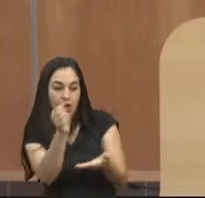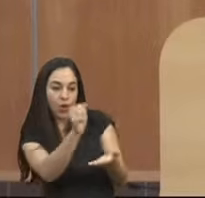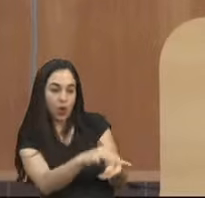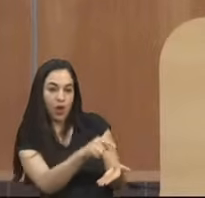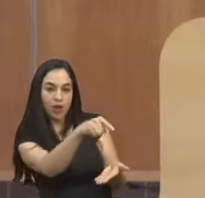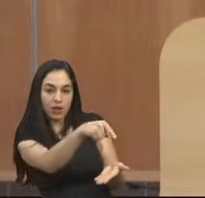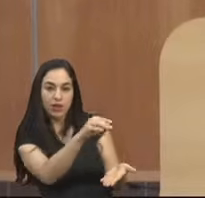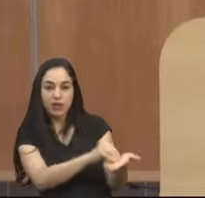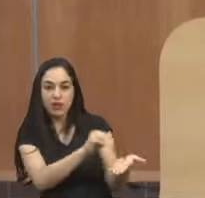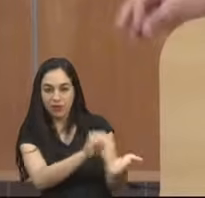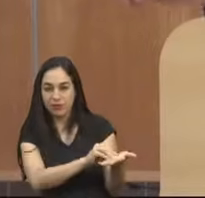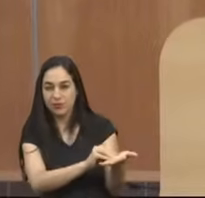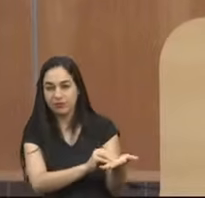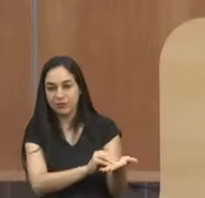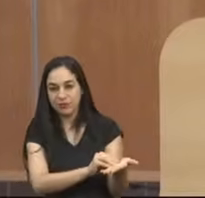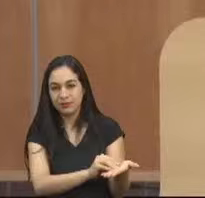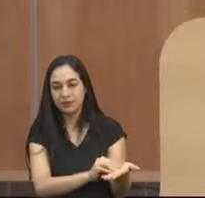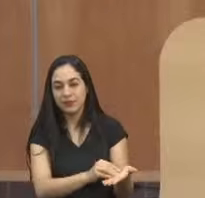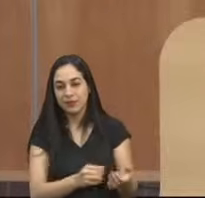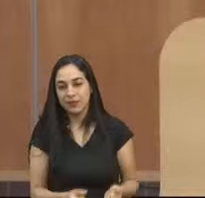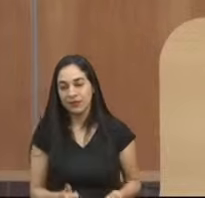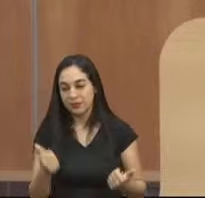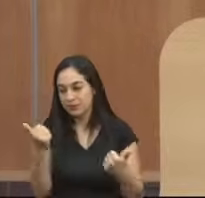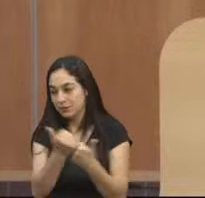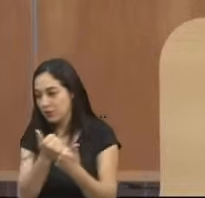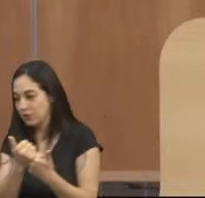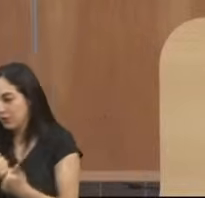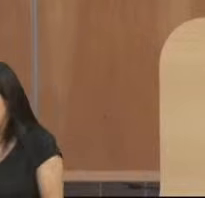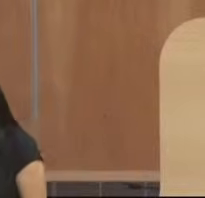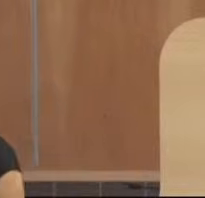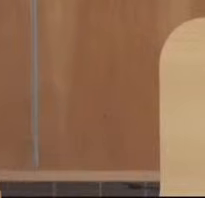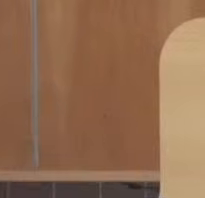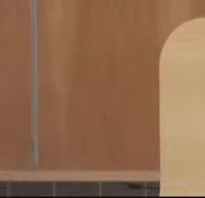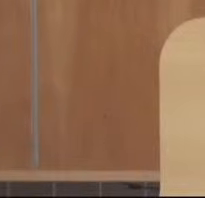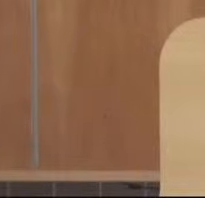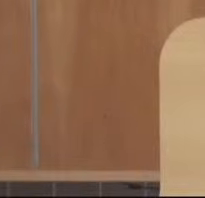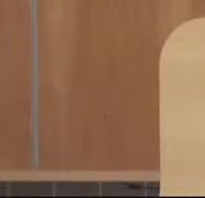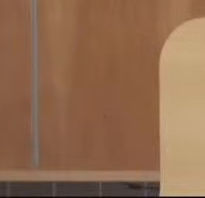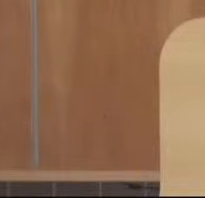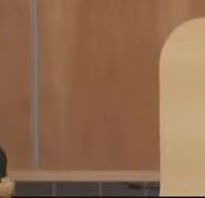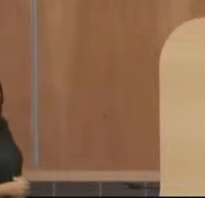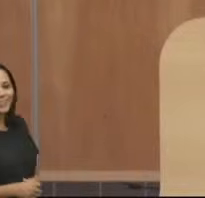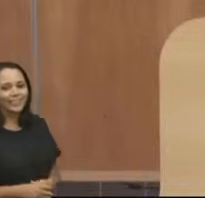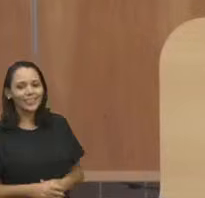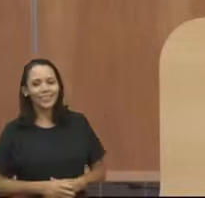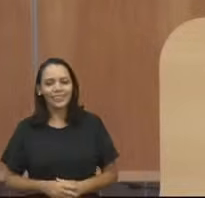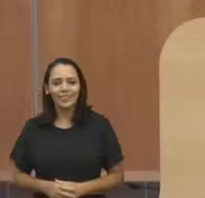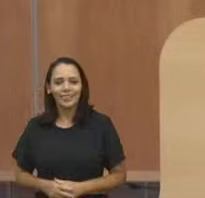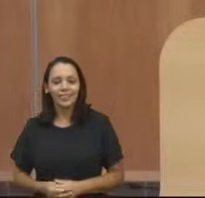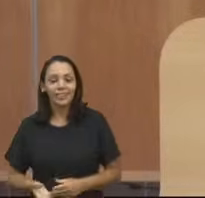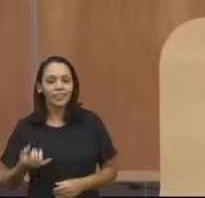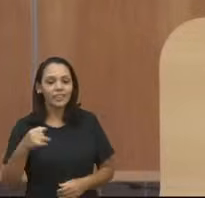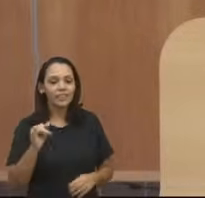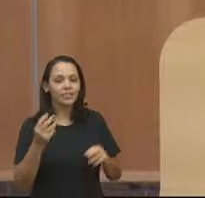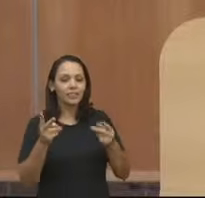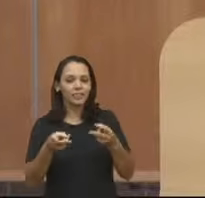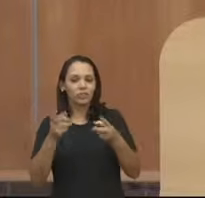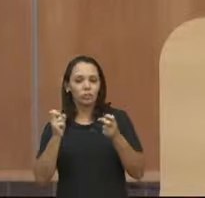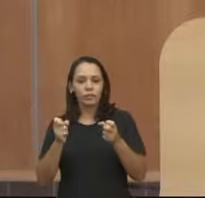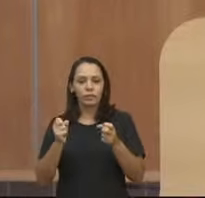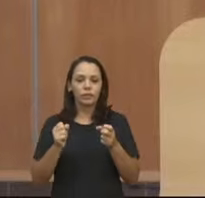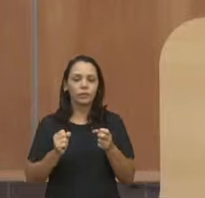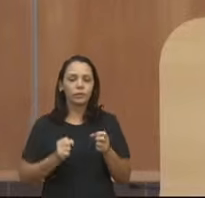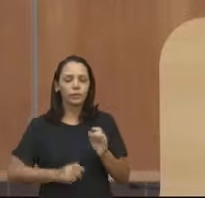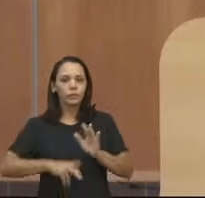suplementação. Aí ele tira da área que está sobrando e manda para a área que está faltando. Se ele percebe que em